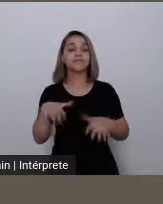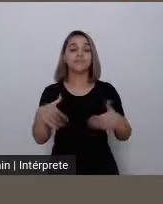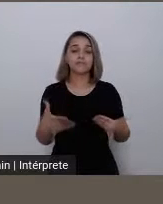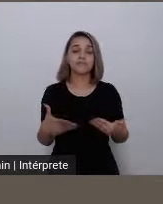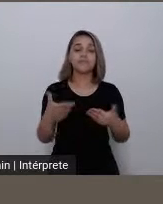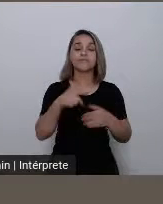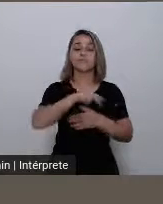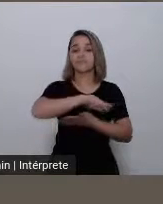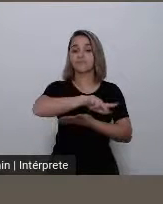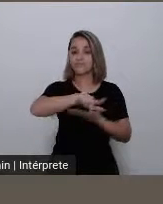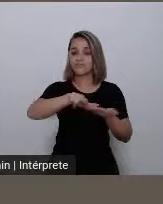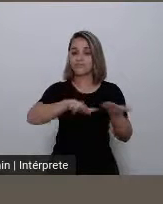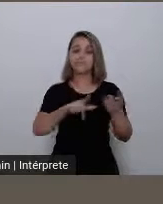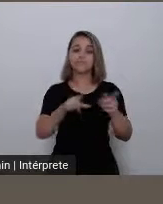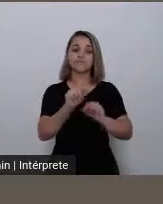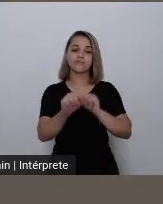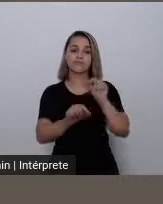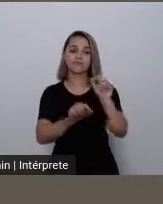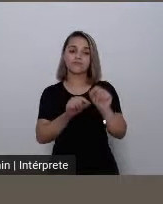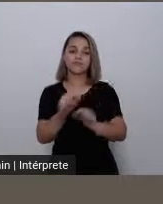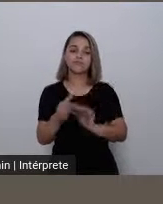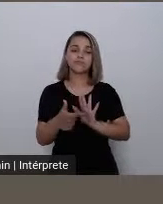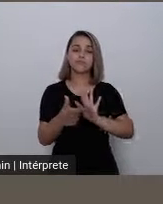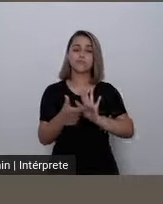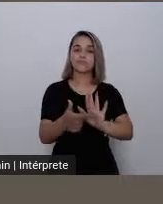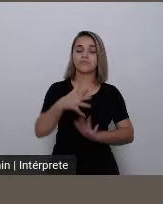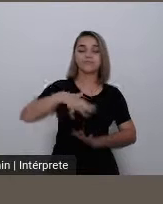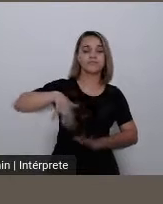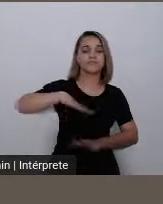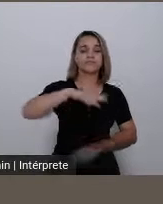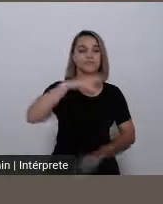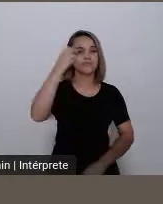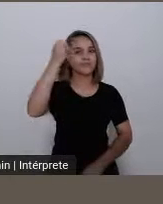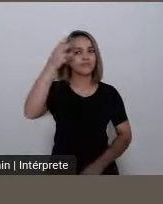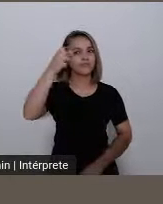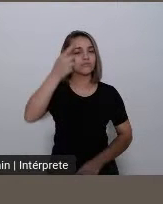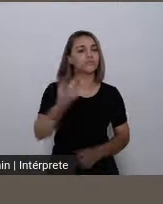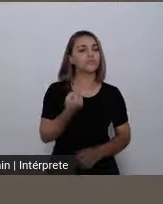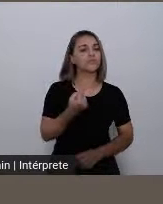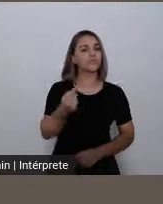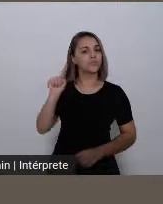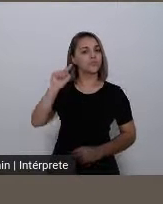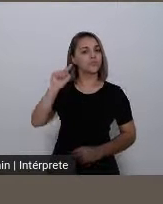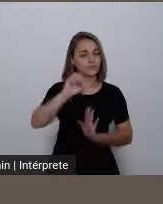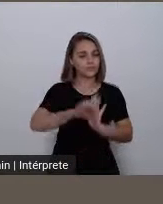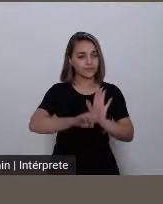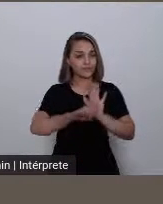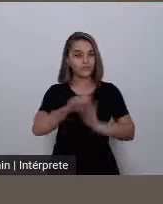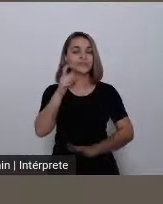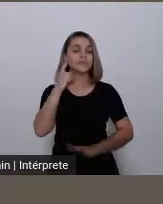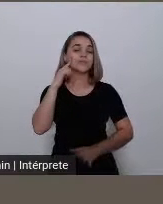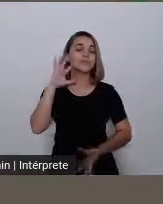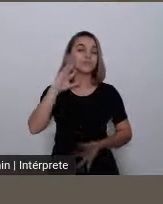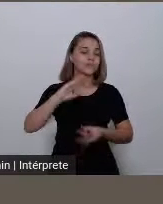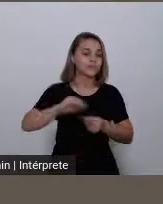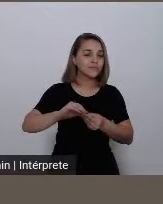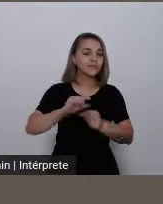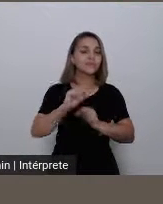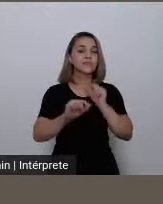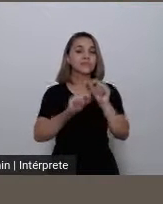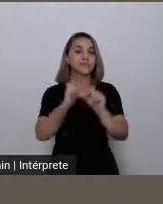assim, ver em perspectiva o campo cultural no último século e reconhecer o quadro complexo em que o presente seminário propõe uma